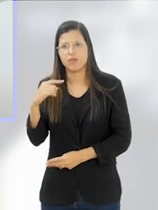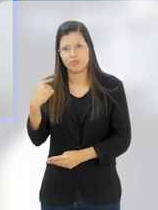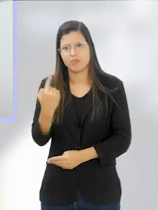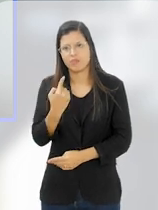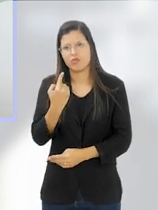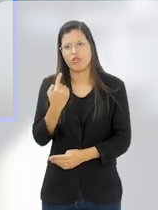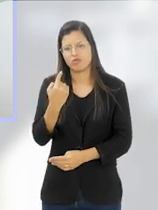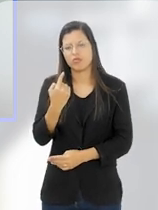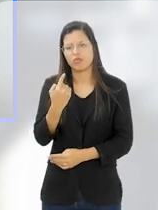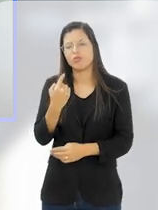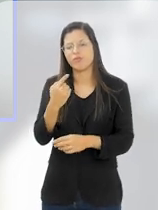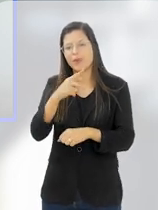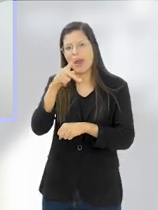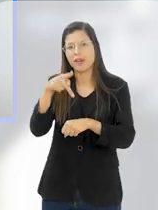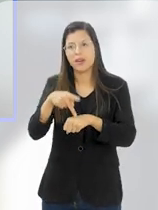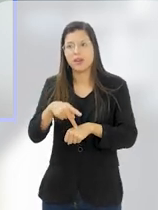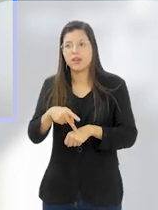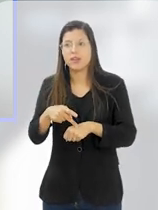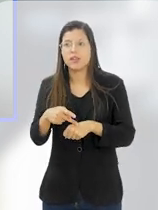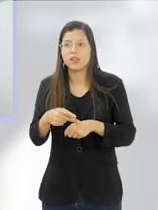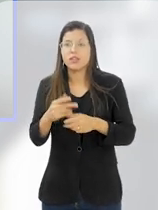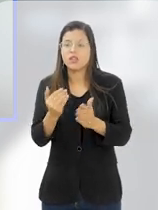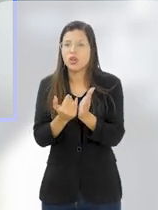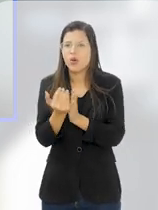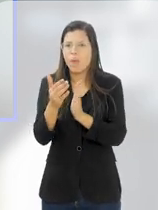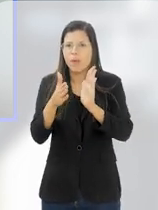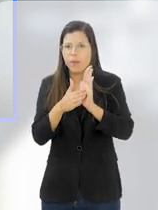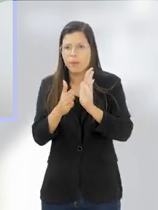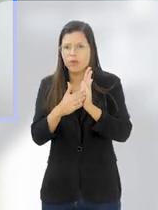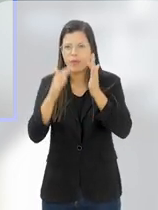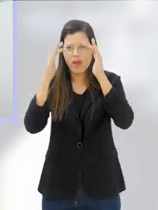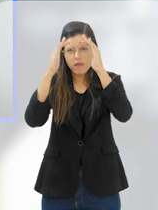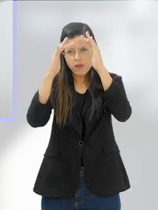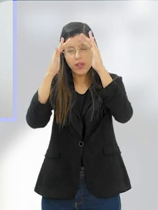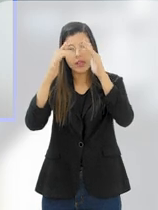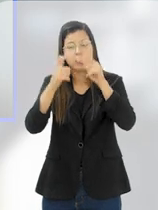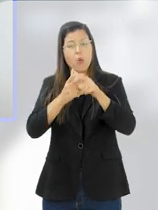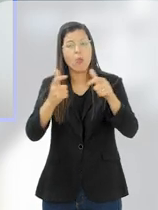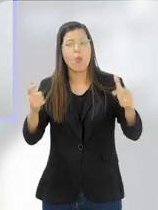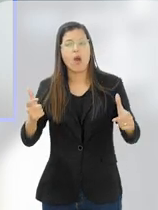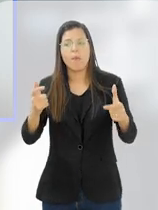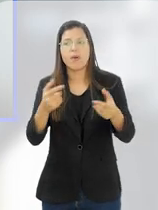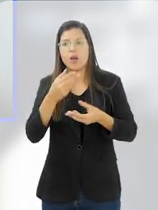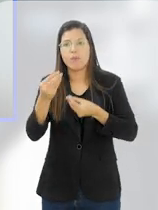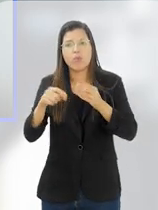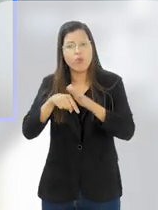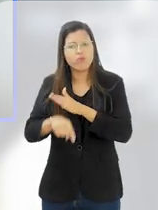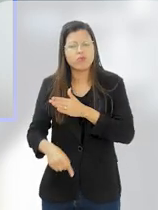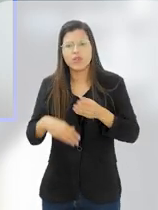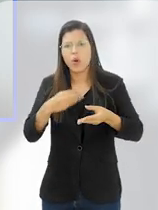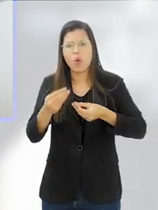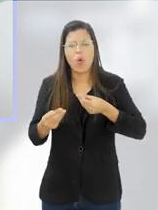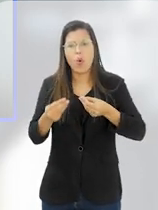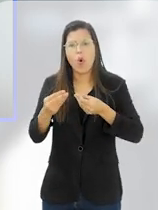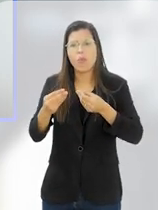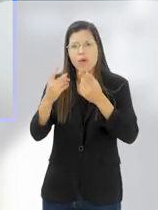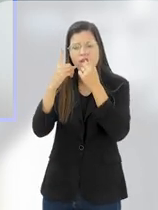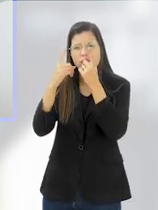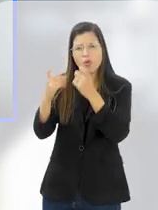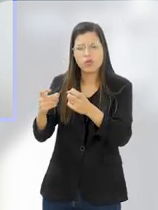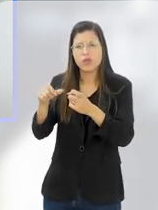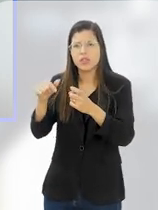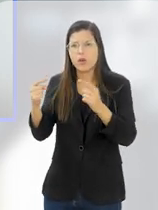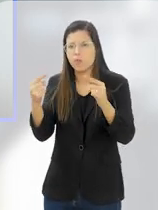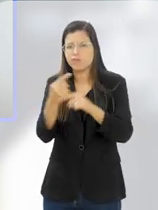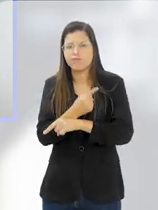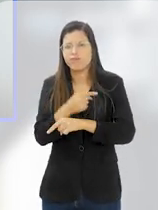nosso país. Então a gente começa lá atrás propondo uma reflexão mais ampla, profunda, sobre como é que a violação do direito das crianças estava